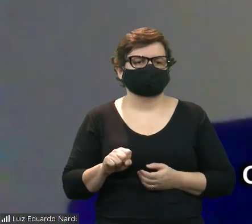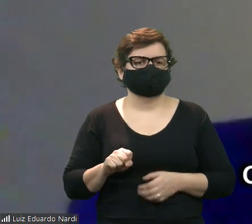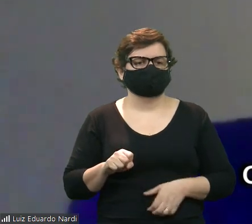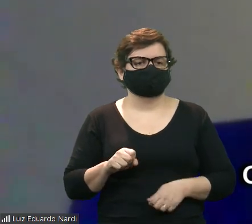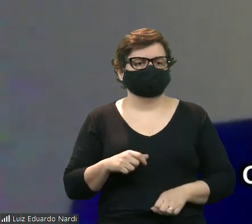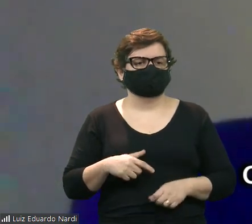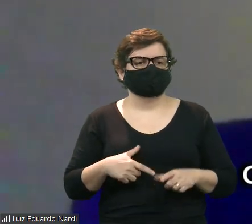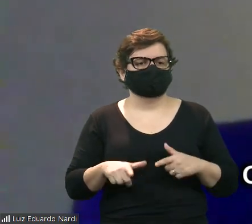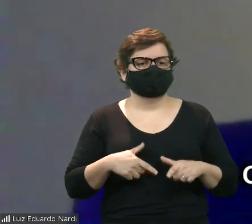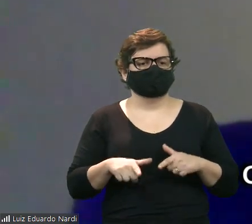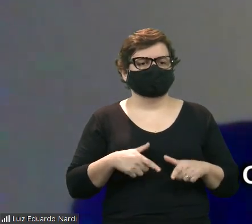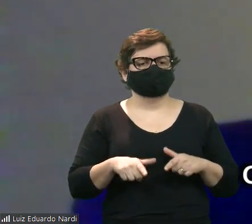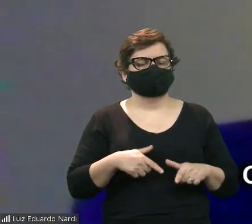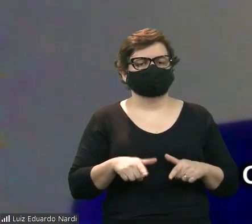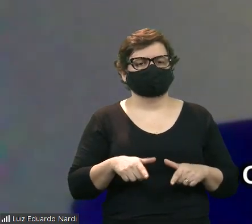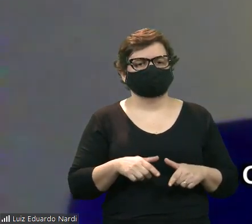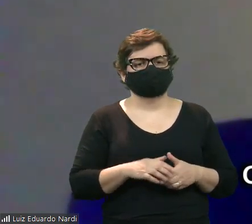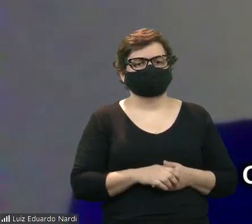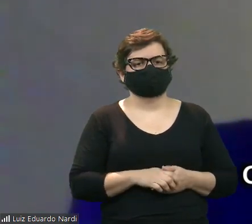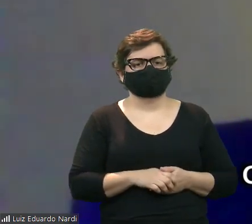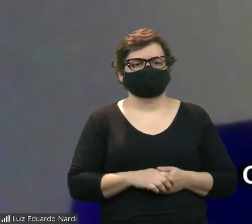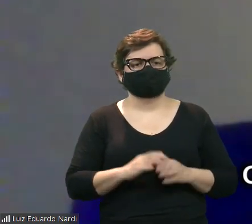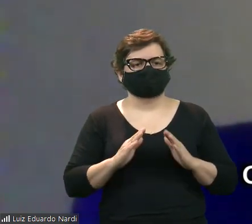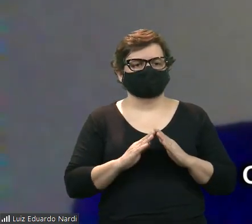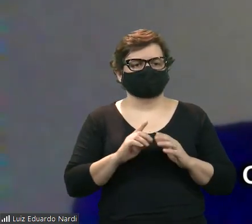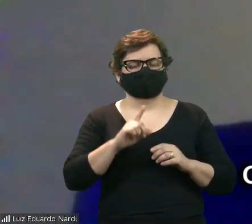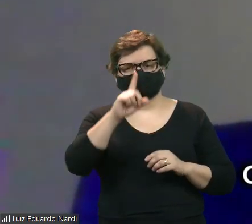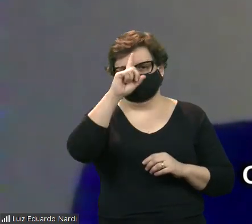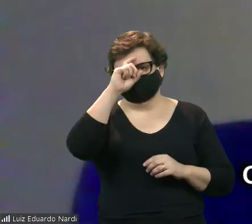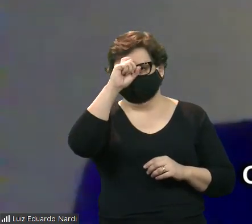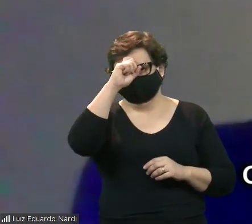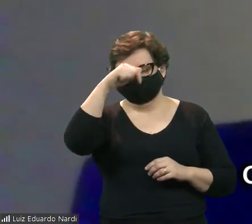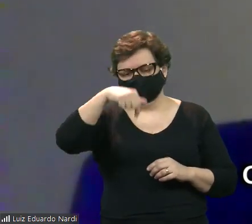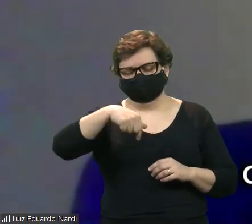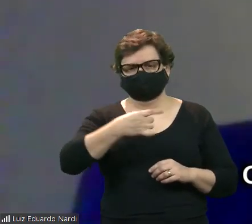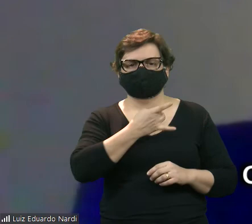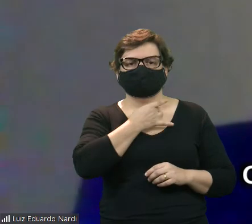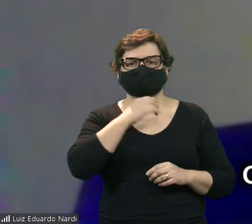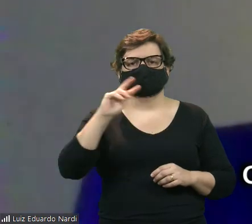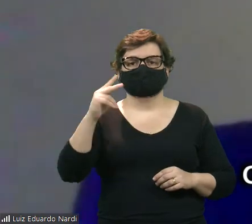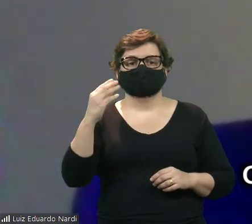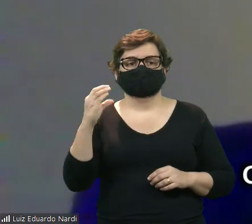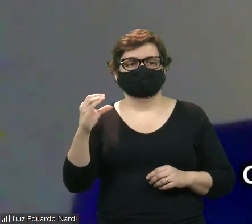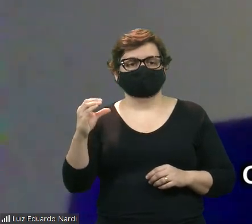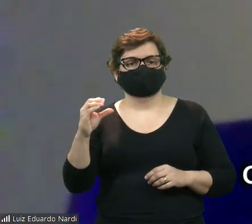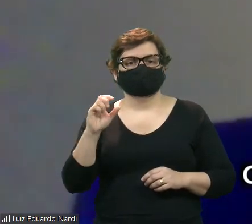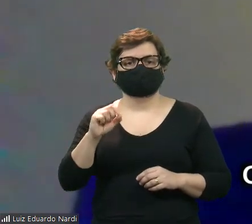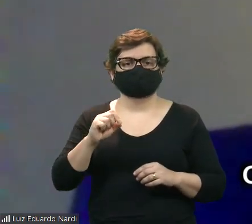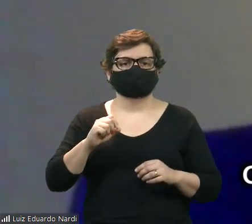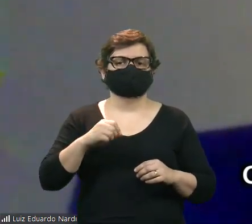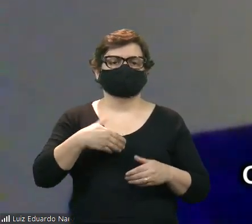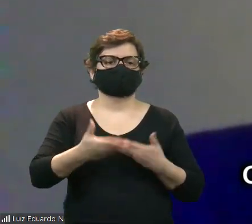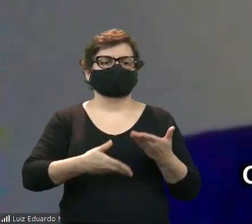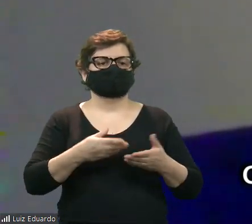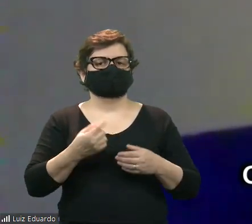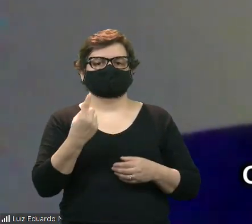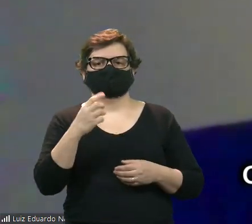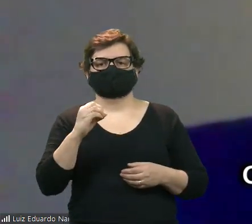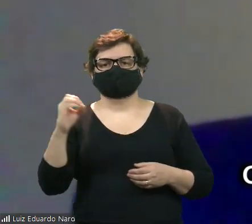um trabalho efetivo dos hospitais de Marília. O Hospital de Clínicas, que atende 100% de